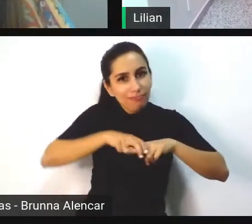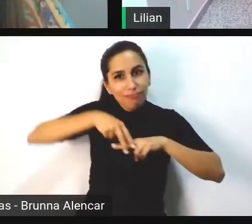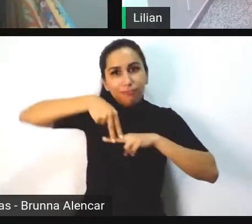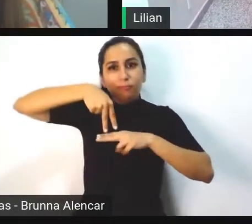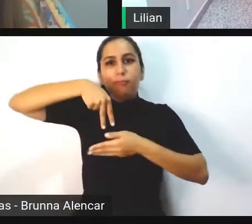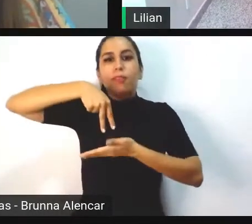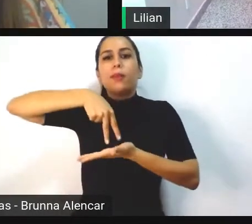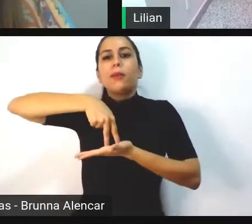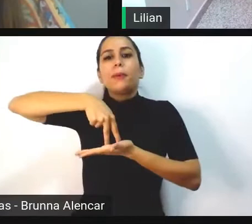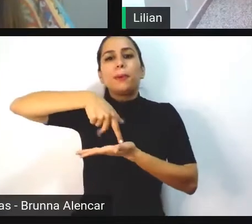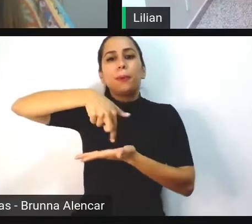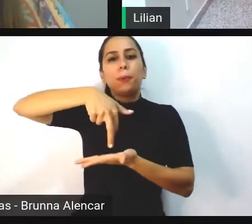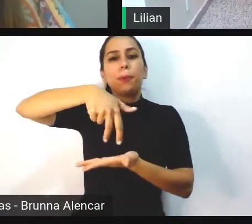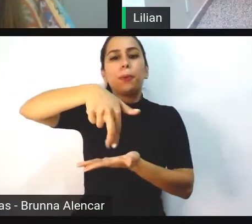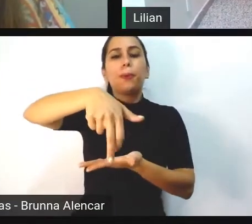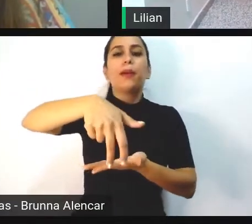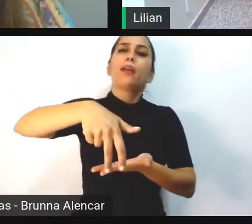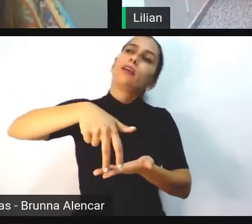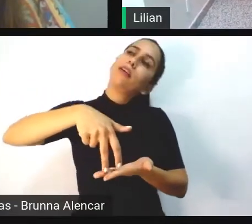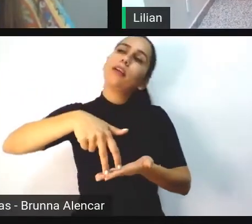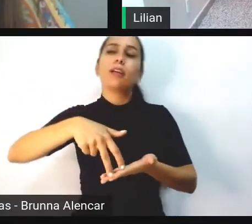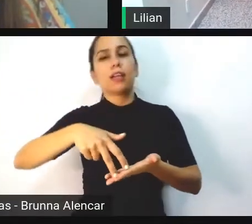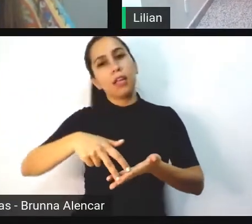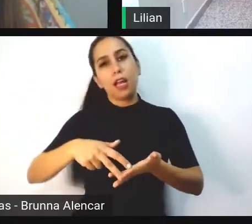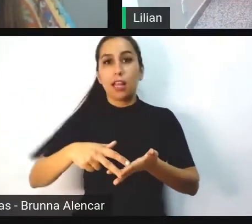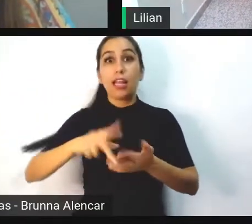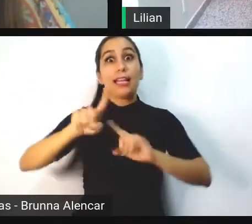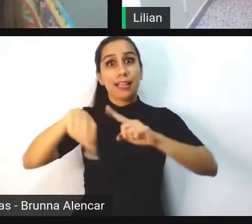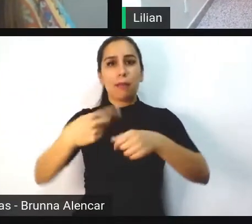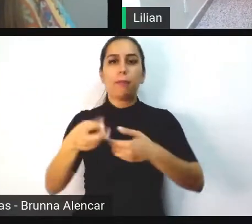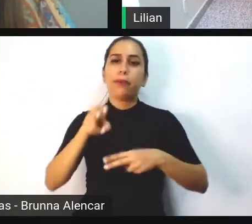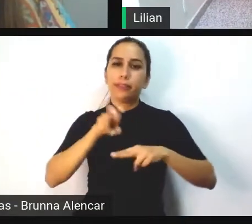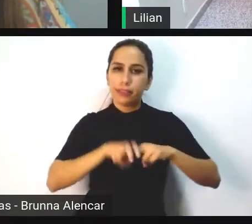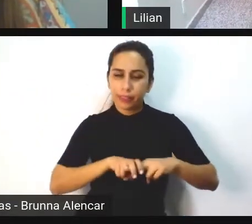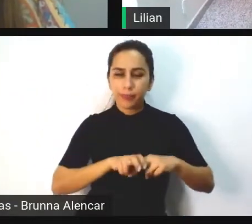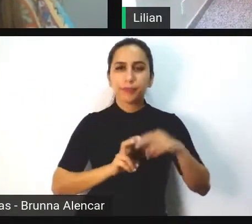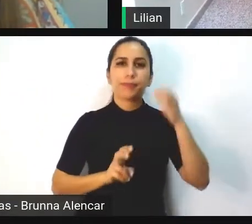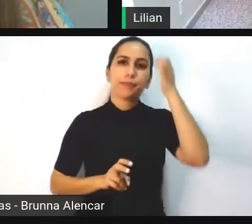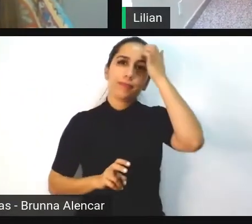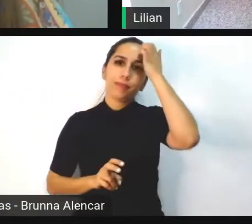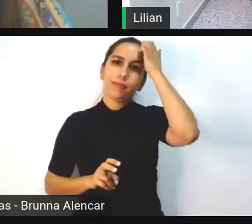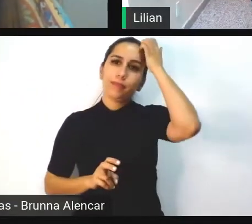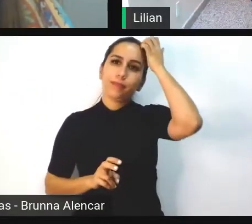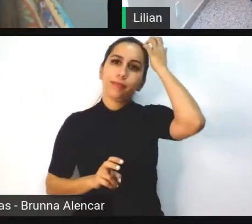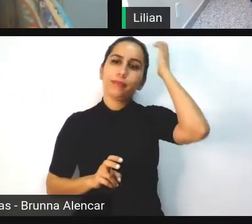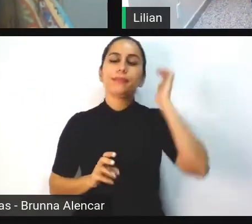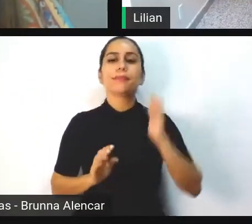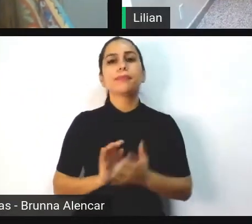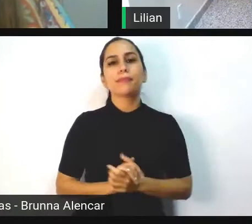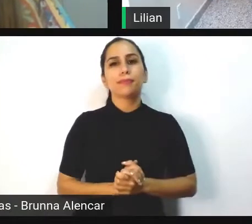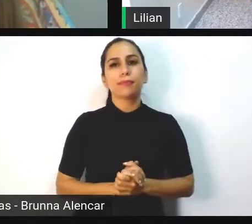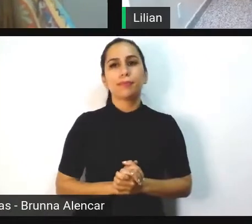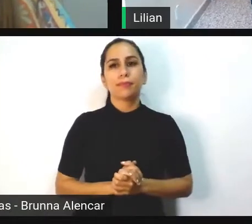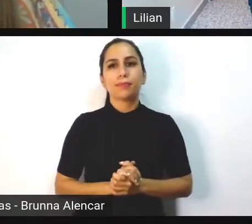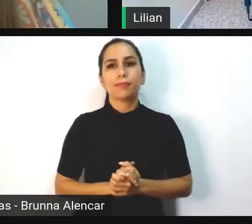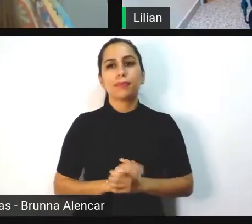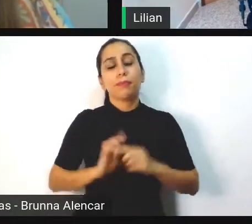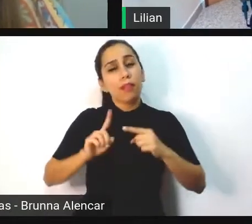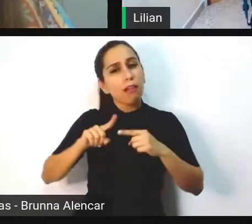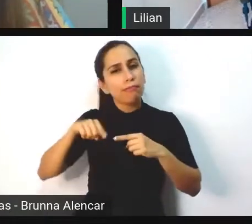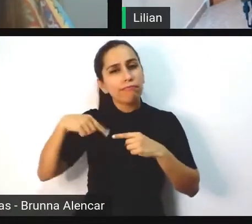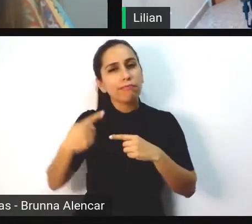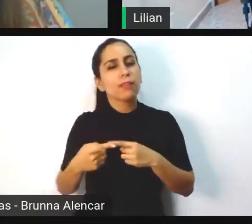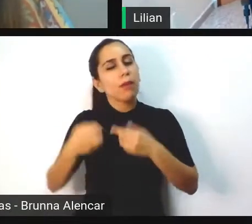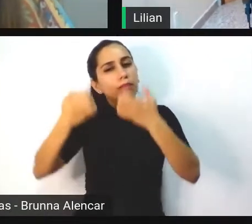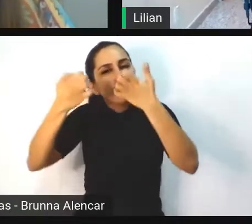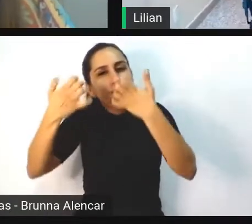e fazer essa troca. Nós vamos entrar detalhadamente sobre pausa, sobre posturas de compensação,